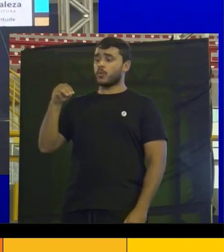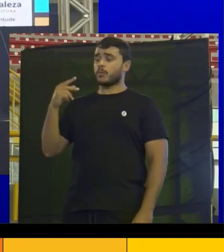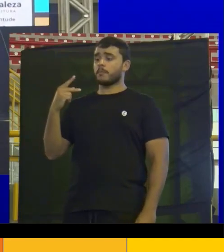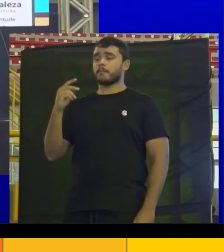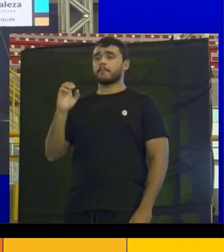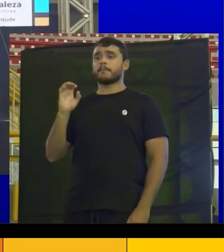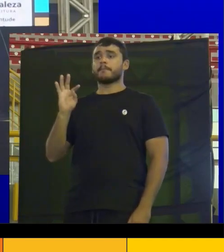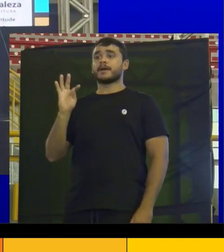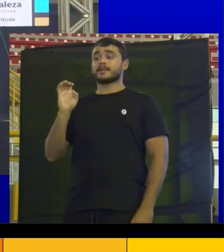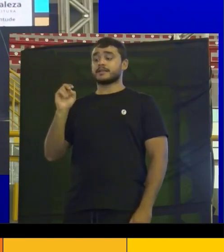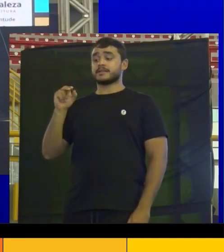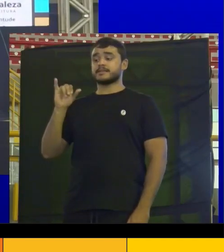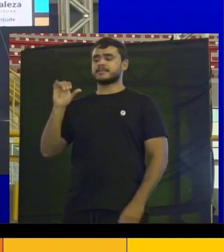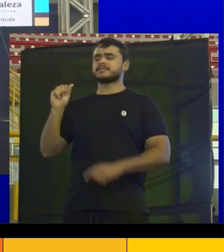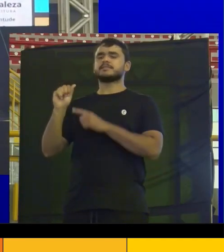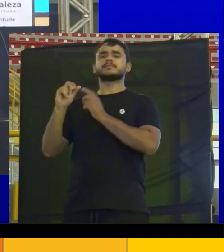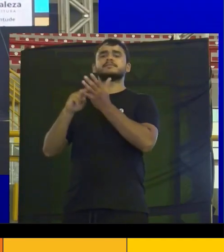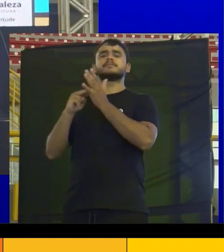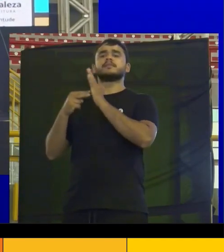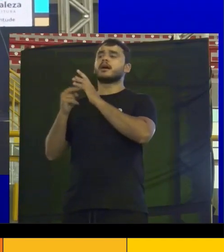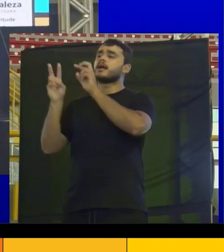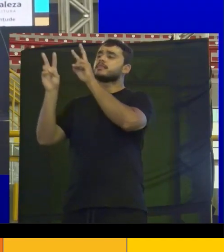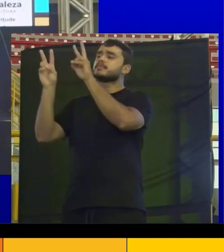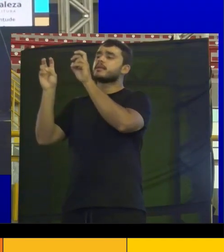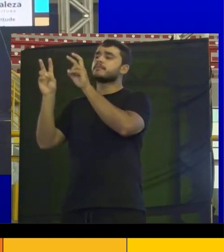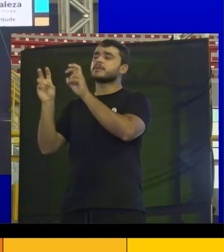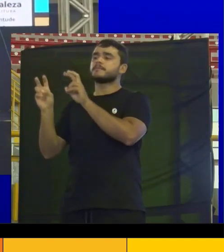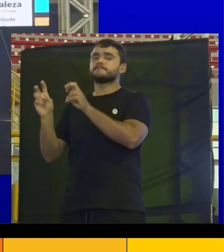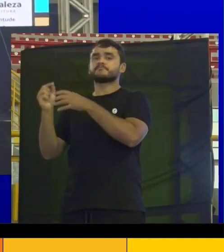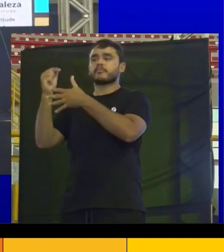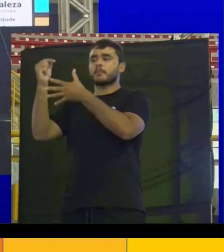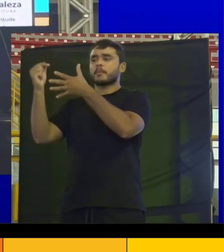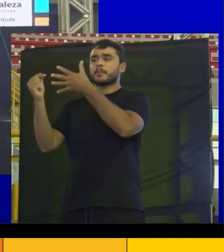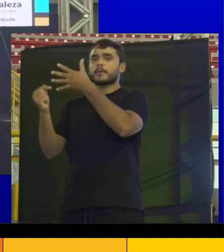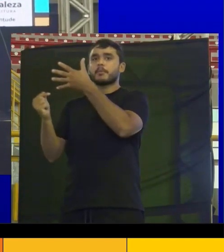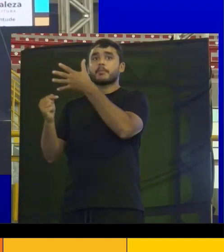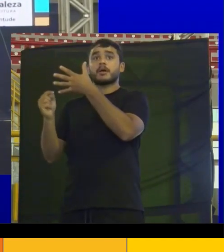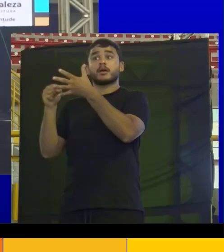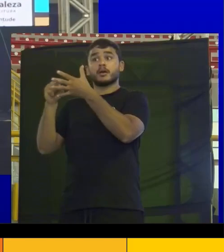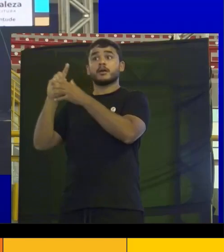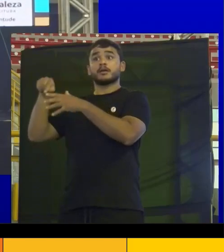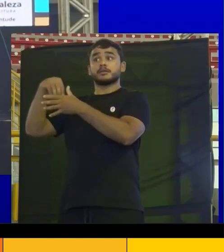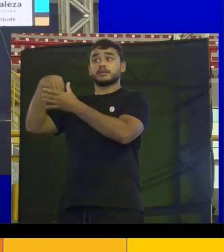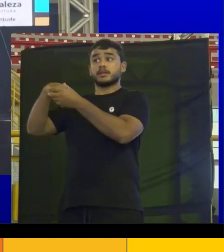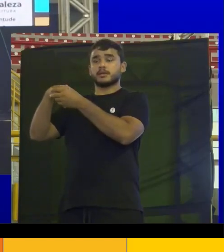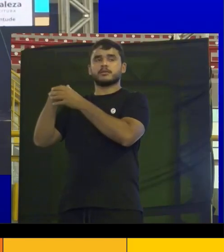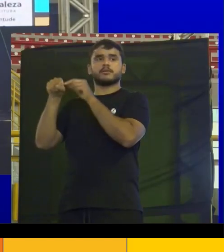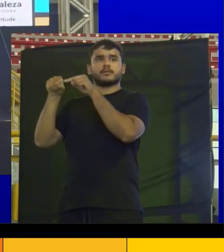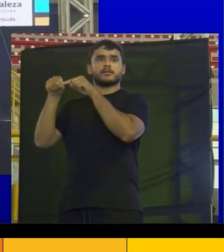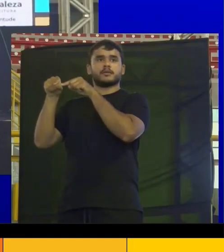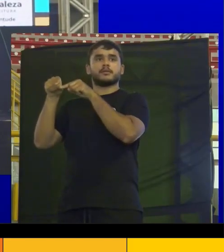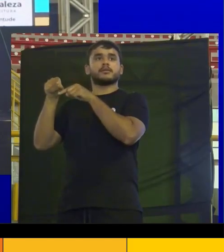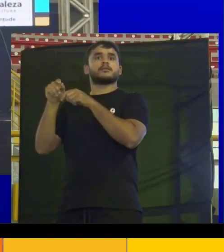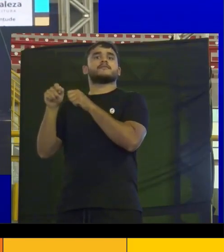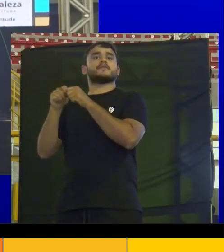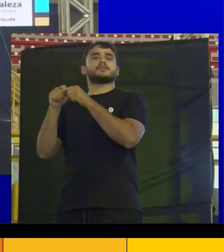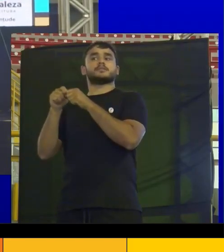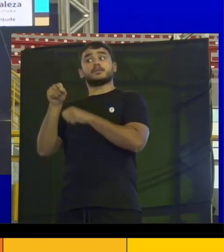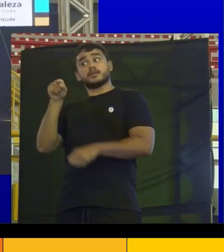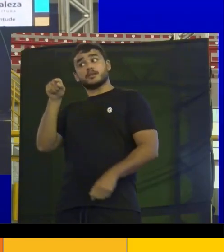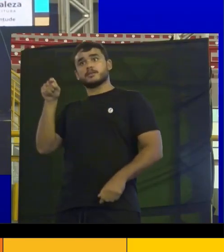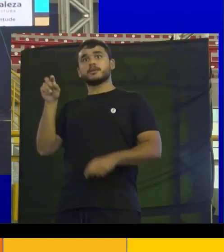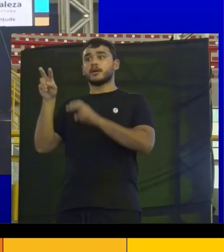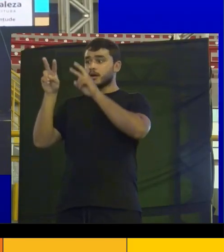em cima de alguns pontos. O mínimo que vocês precisariam saber era como